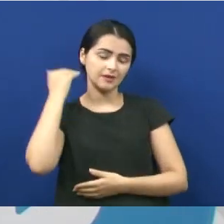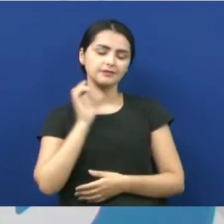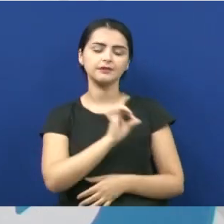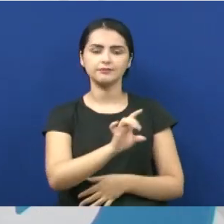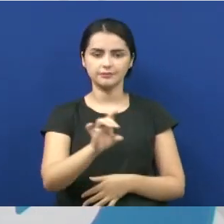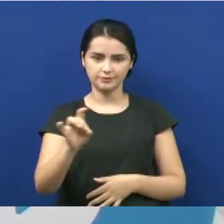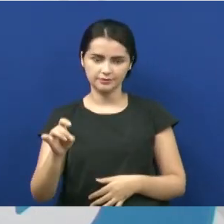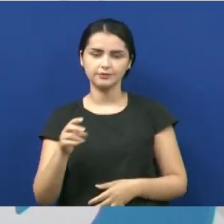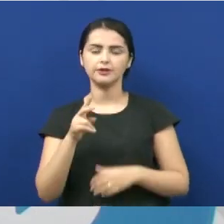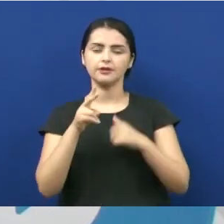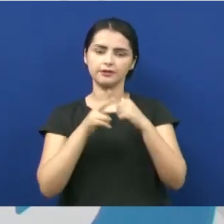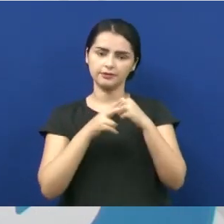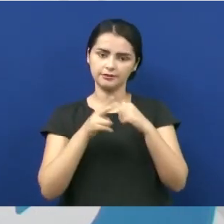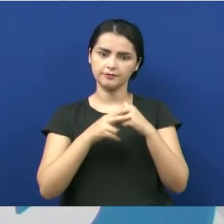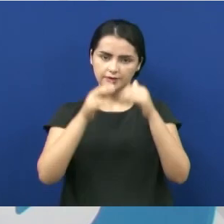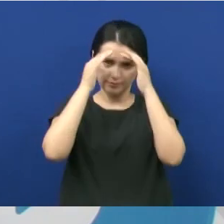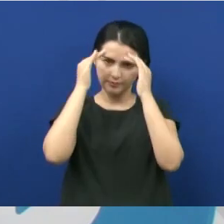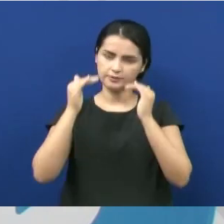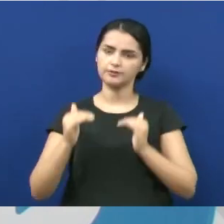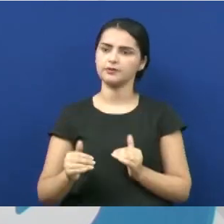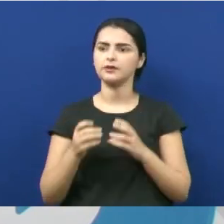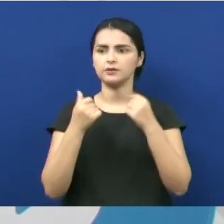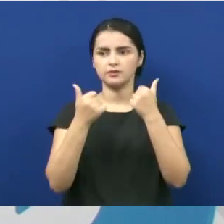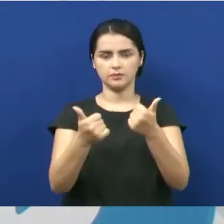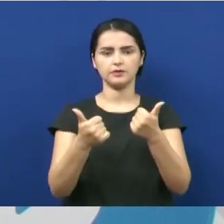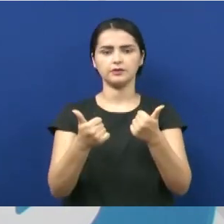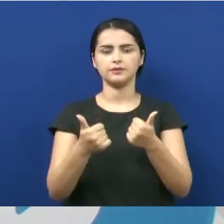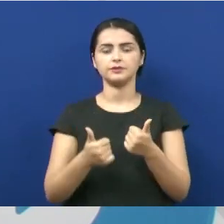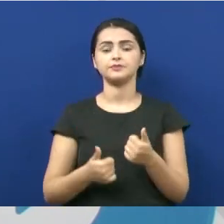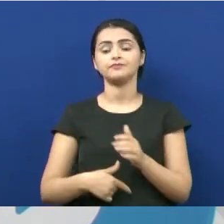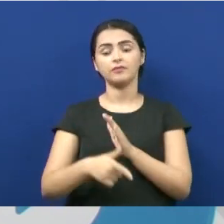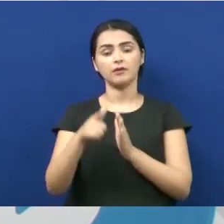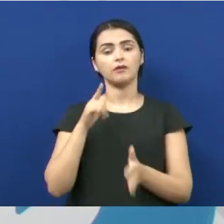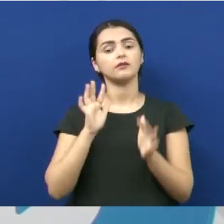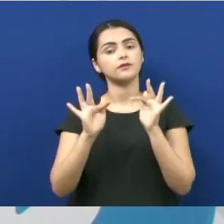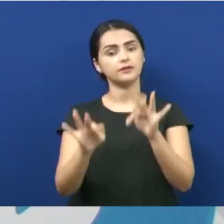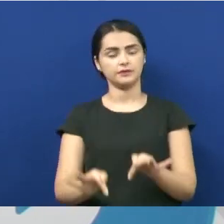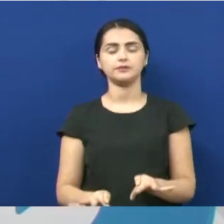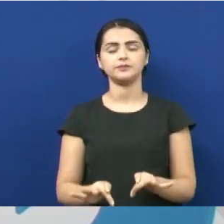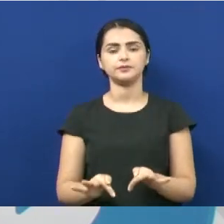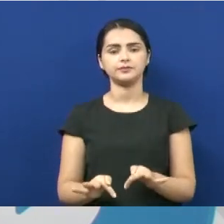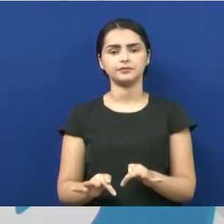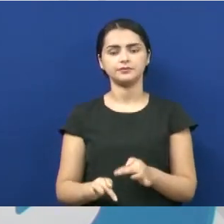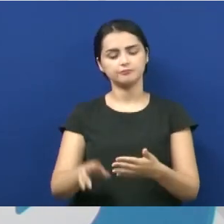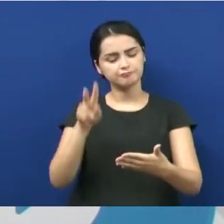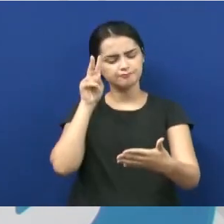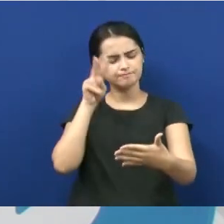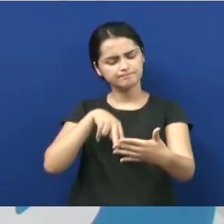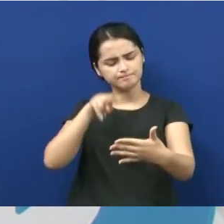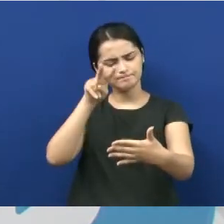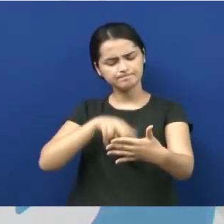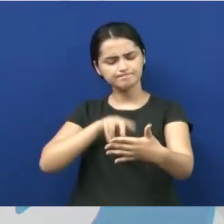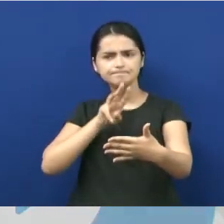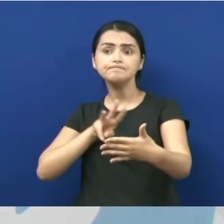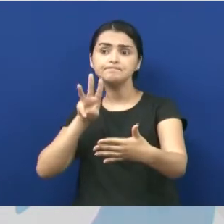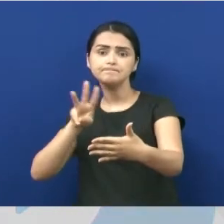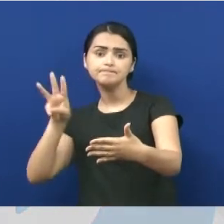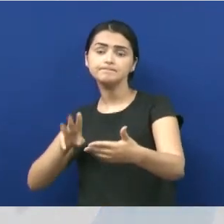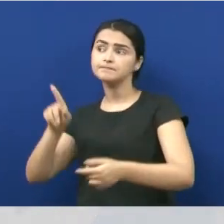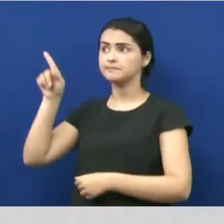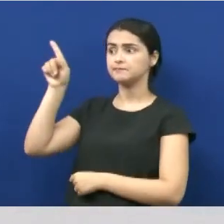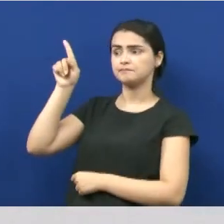verbo irregular. Beleza? So, antes de nós terminarmos, deem uma olhada nesses links onde vocês podem